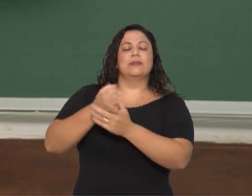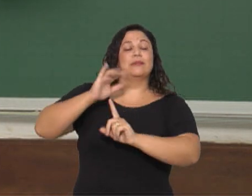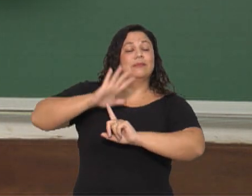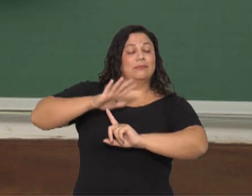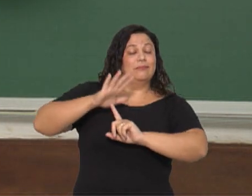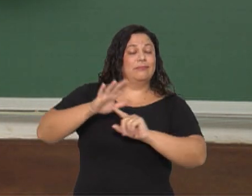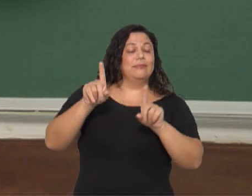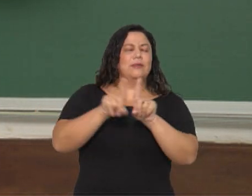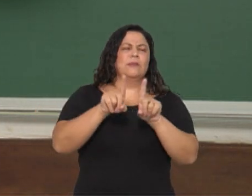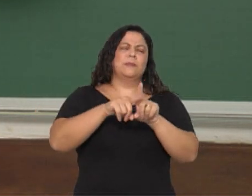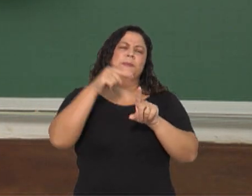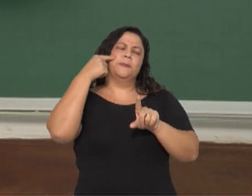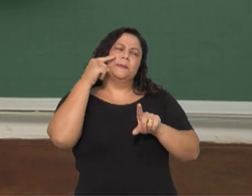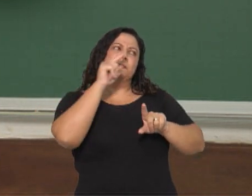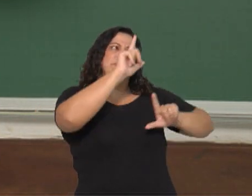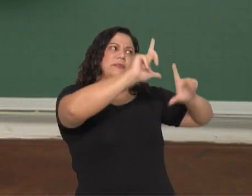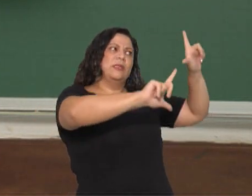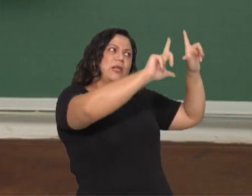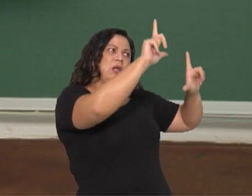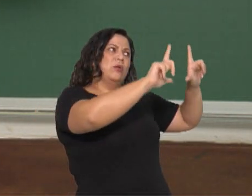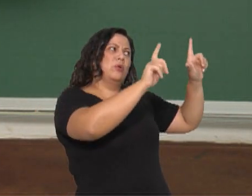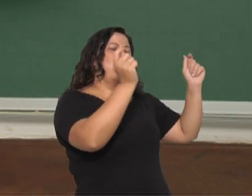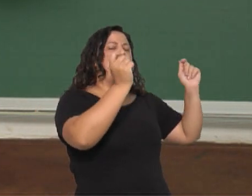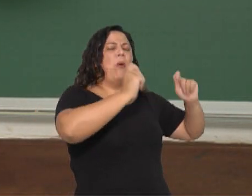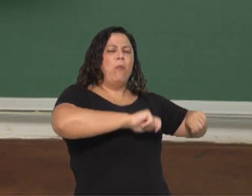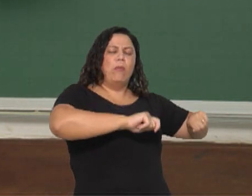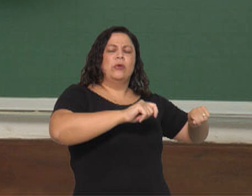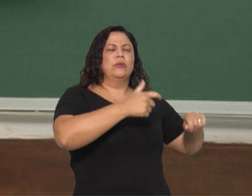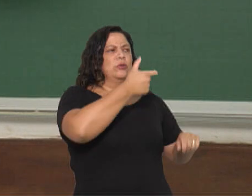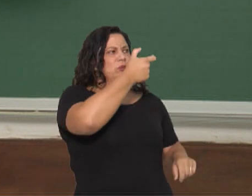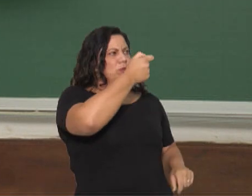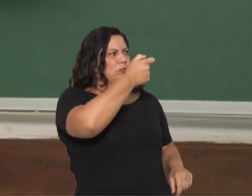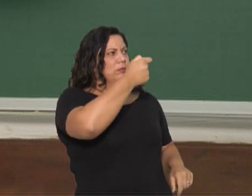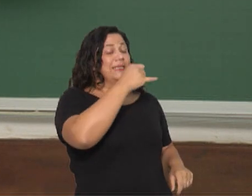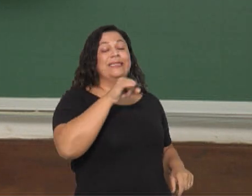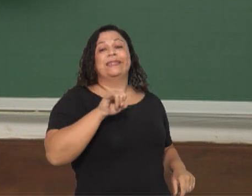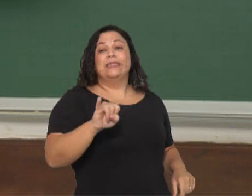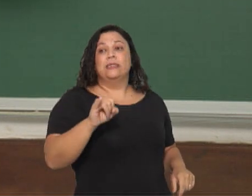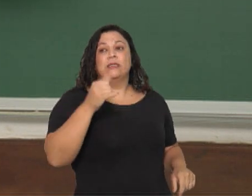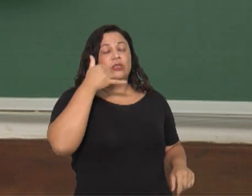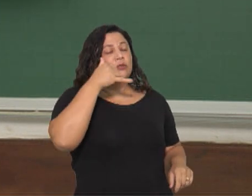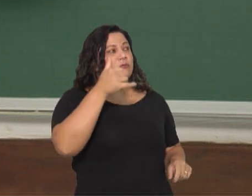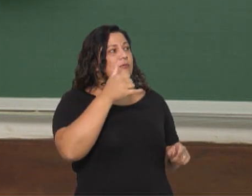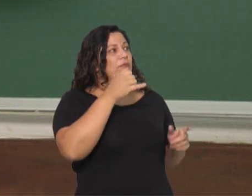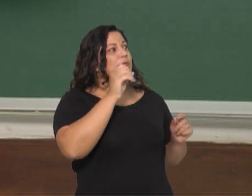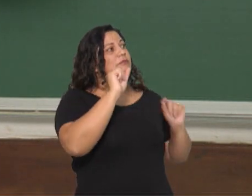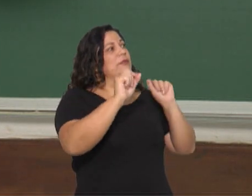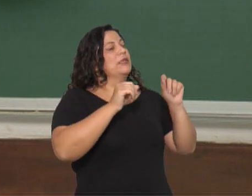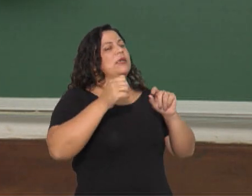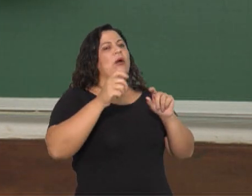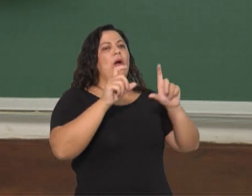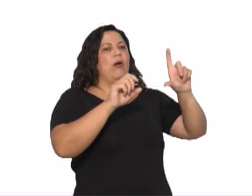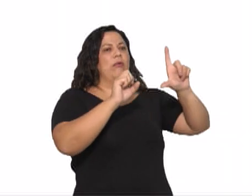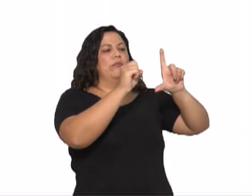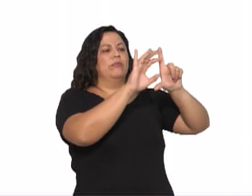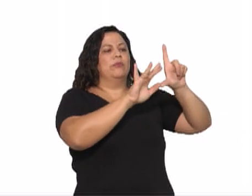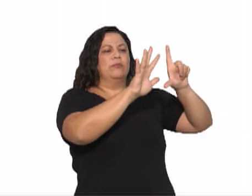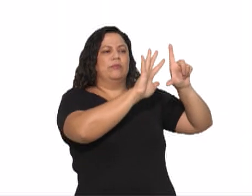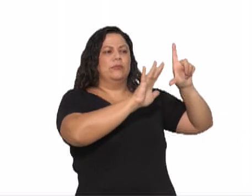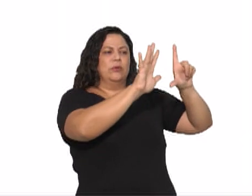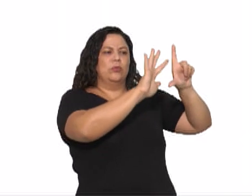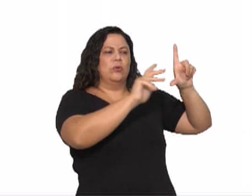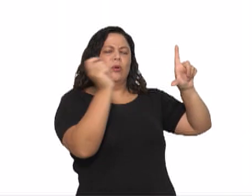televisão, por exemplo, pode pegar, se você tiver já aí um celular, colocar a câmera do celular indicada para esse